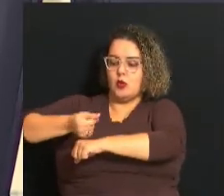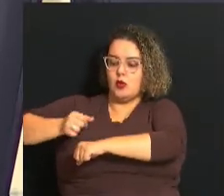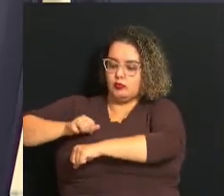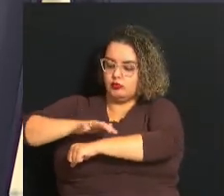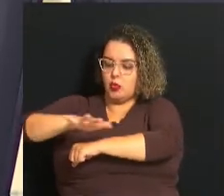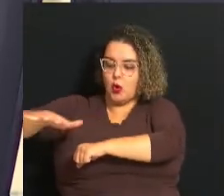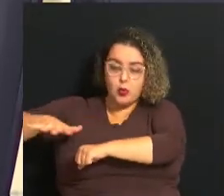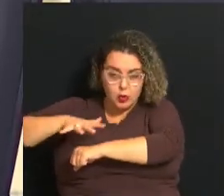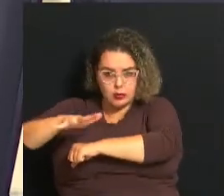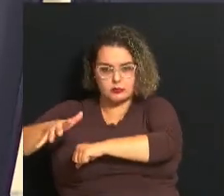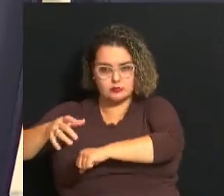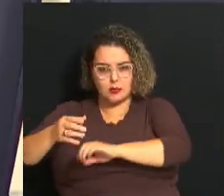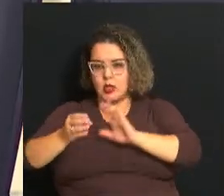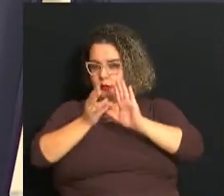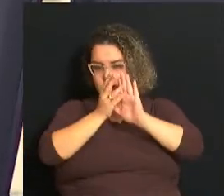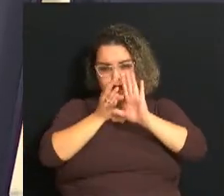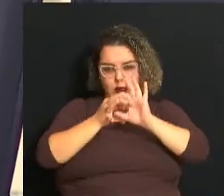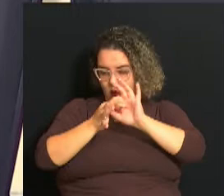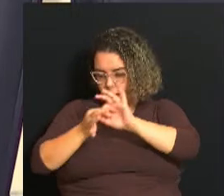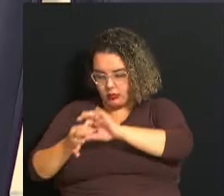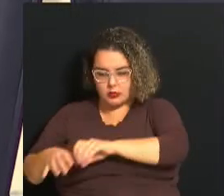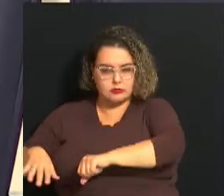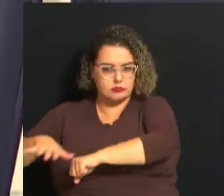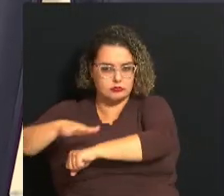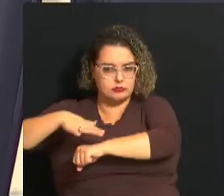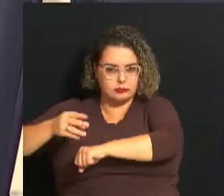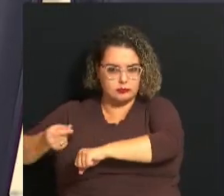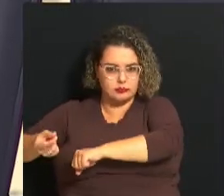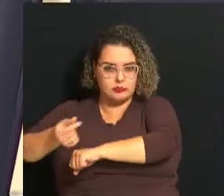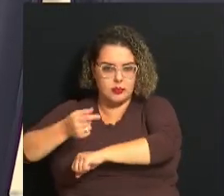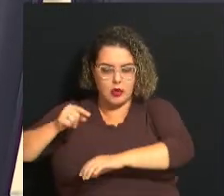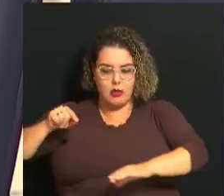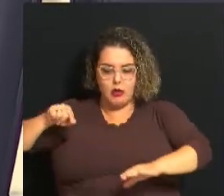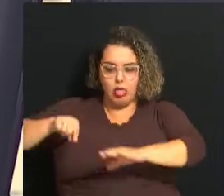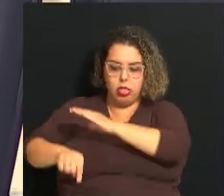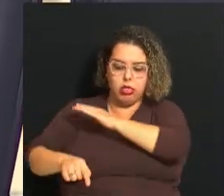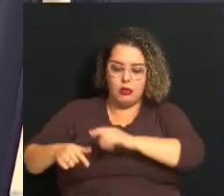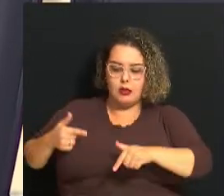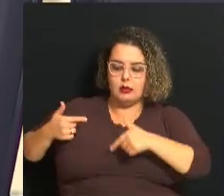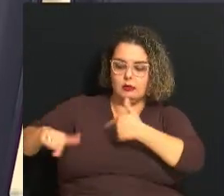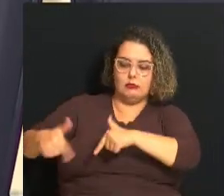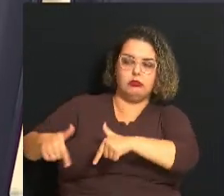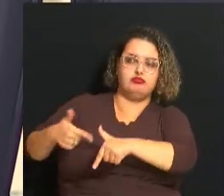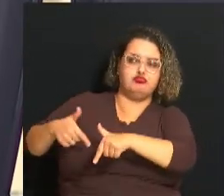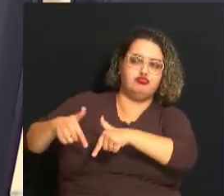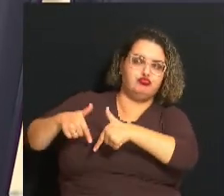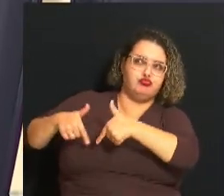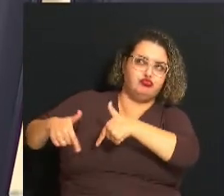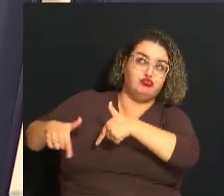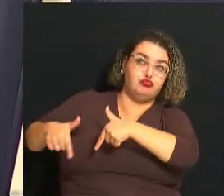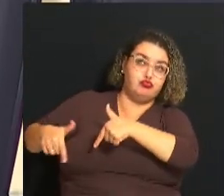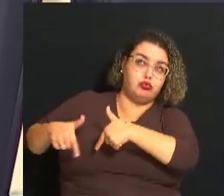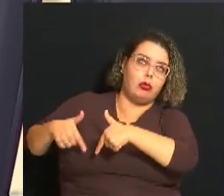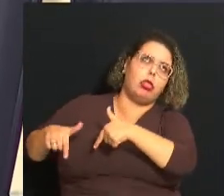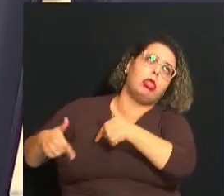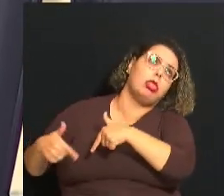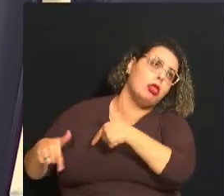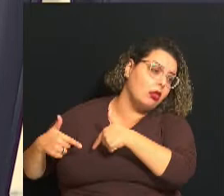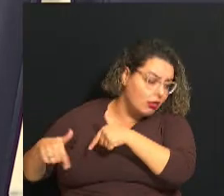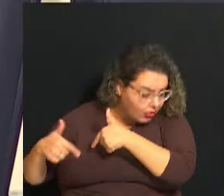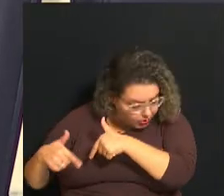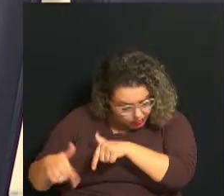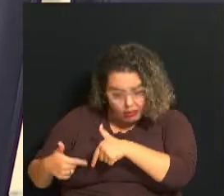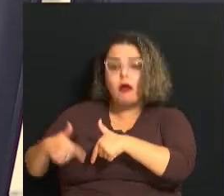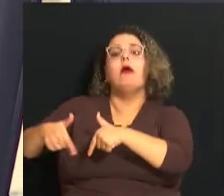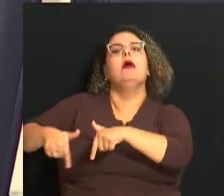conceitos neoliberais de ultra exploração do trabalho Especialmente na educação a saúde de formas diferentes